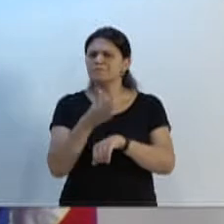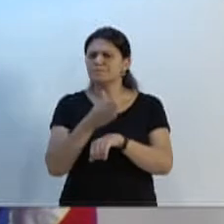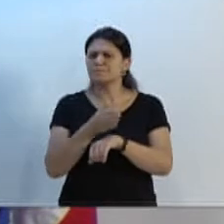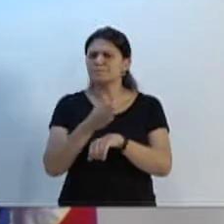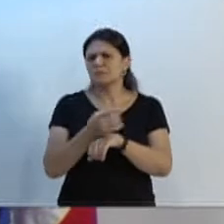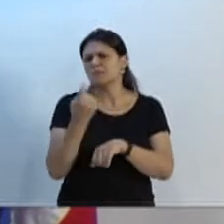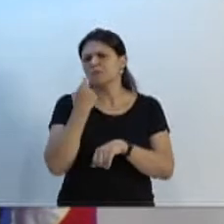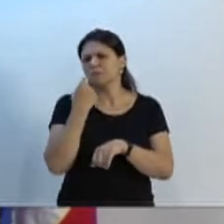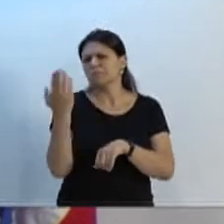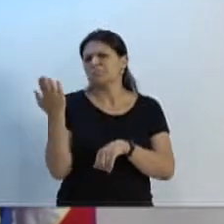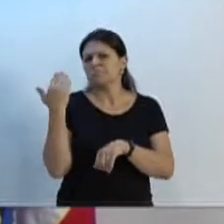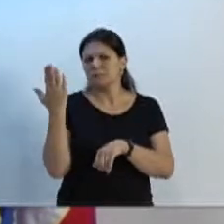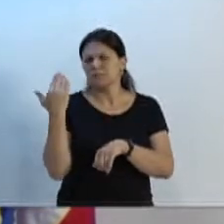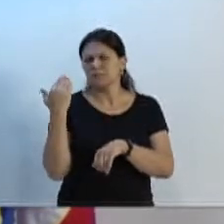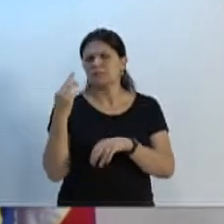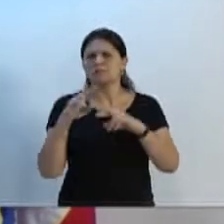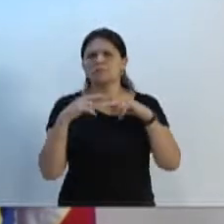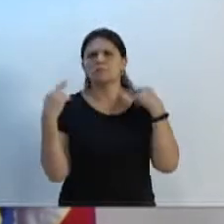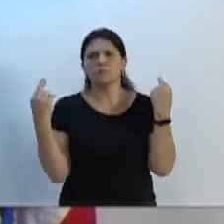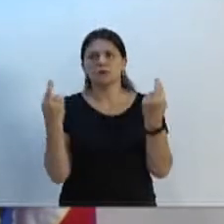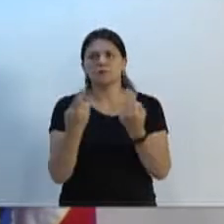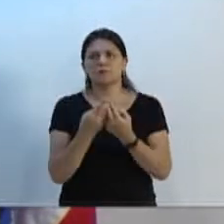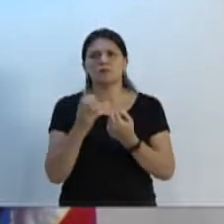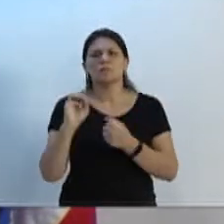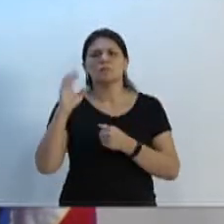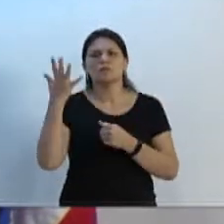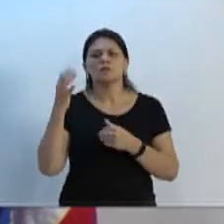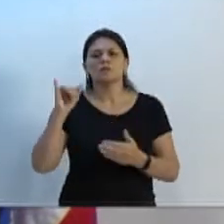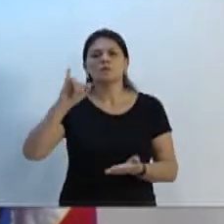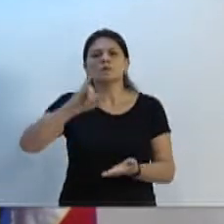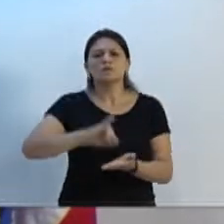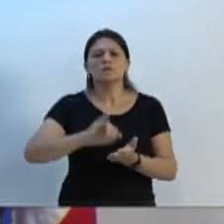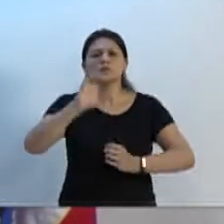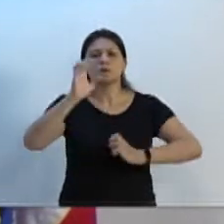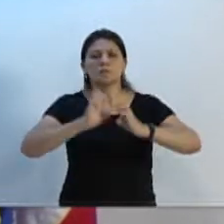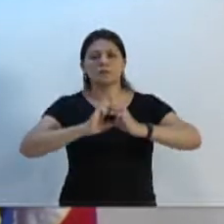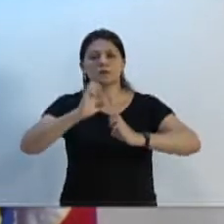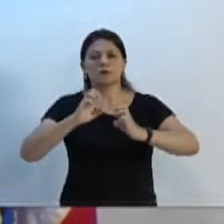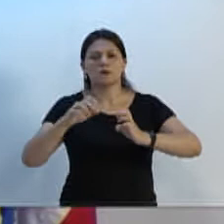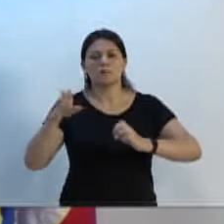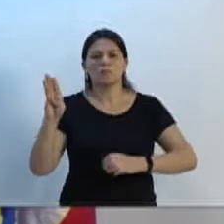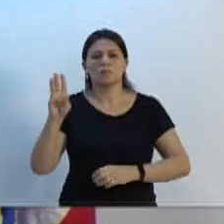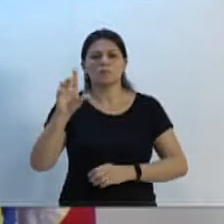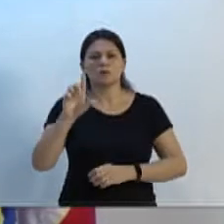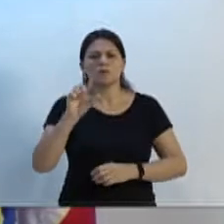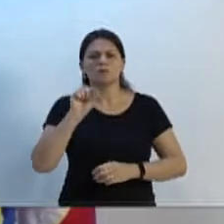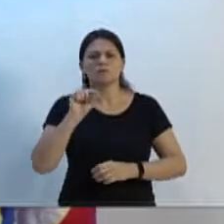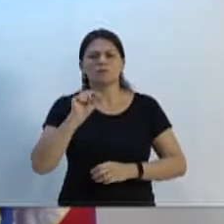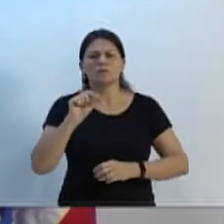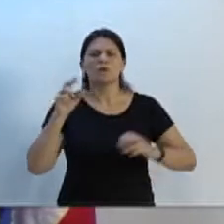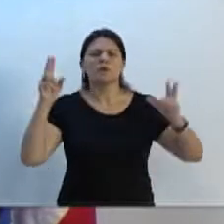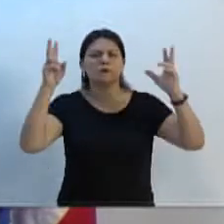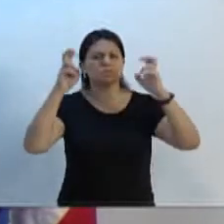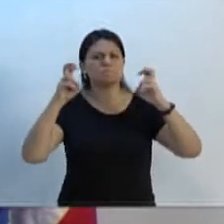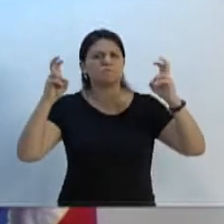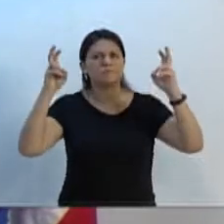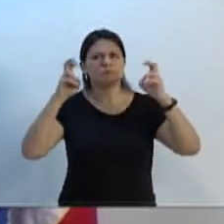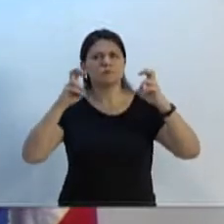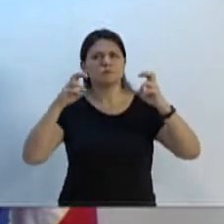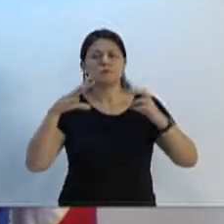sexta-feira de uma reunião que aconteceu no centro empresarial de blumenau para tratar de um assunto